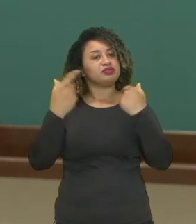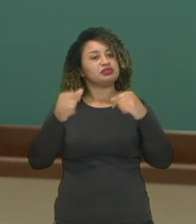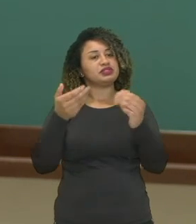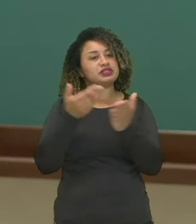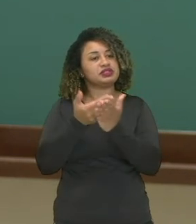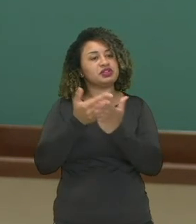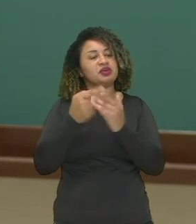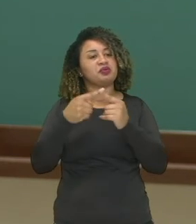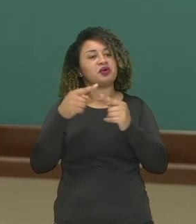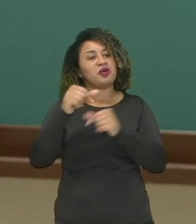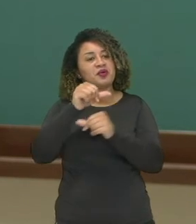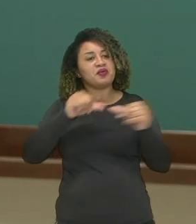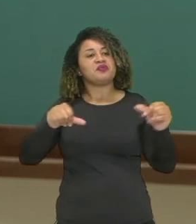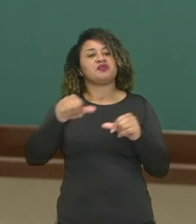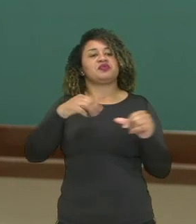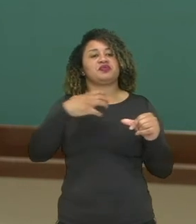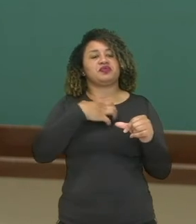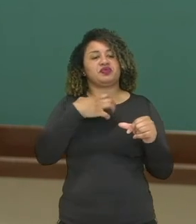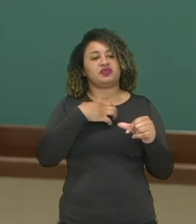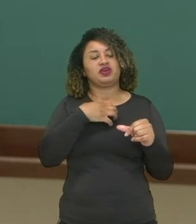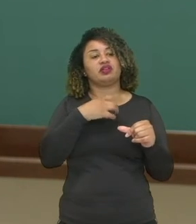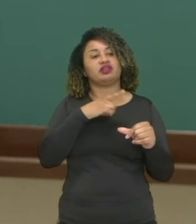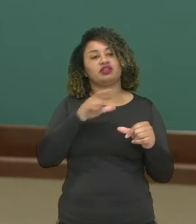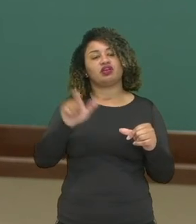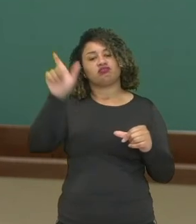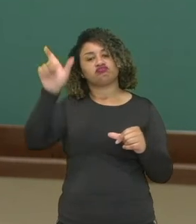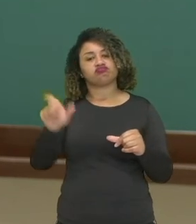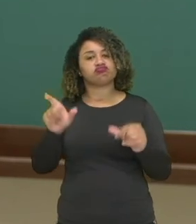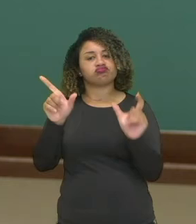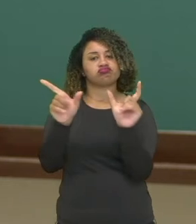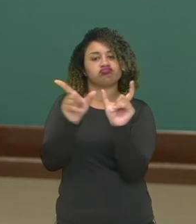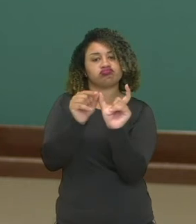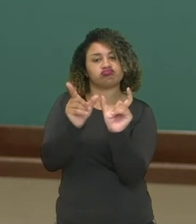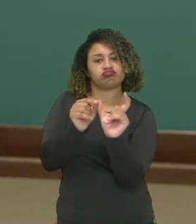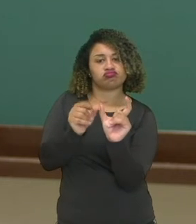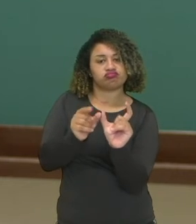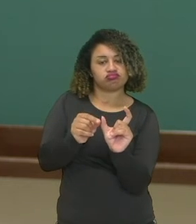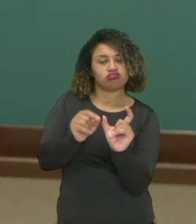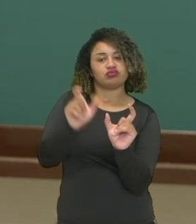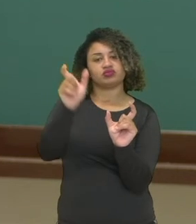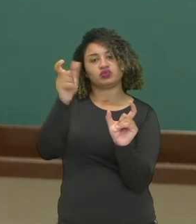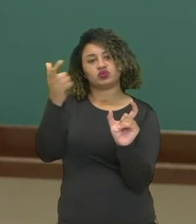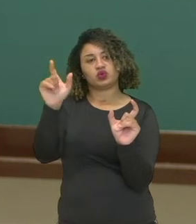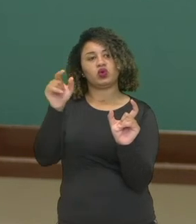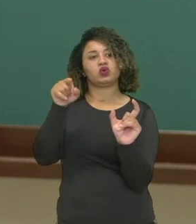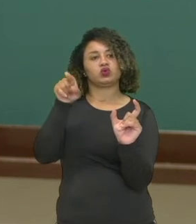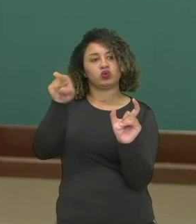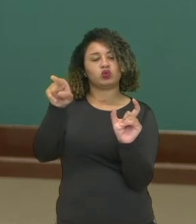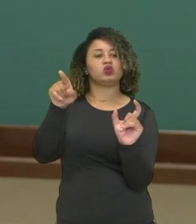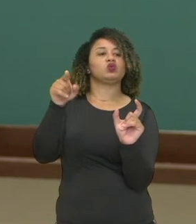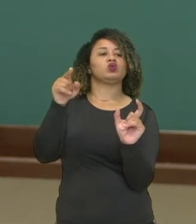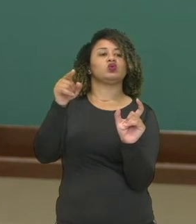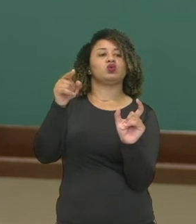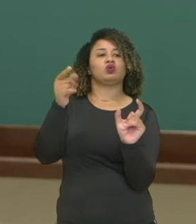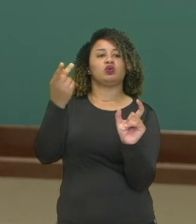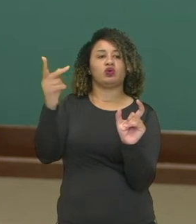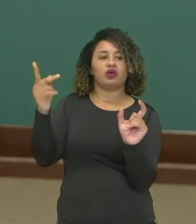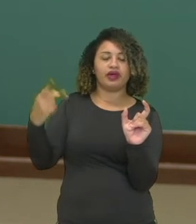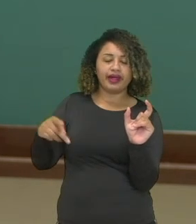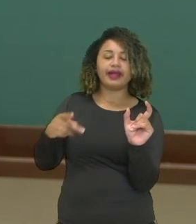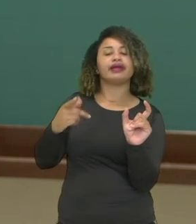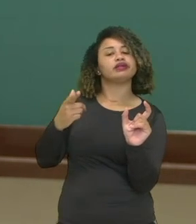dele, né? E aqui nós temos aqui as outras pessoas do discurso. O tu fica